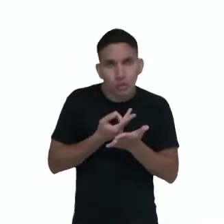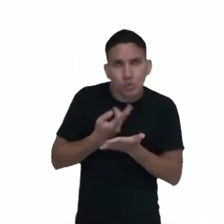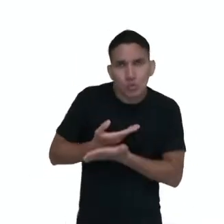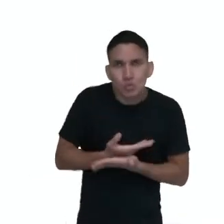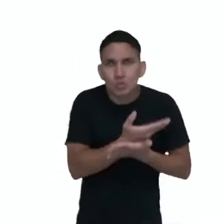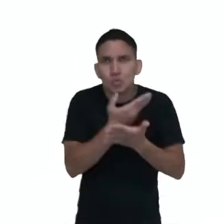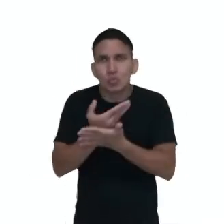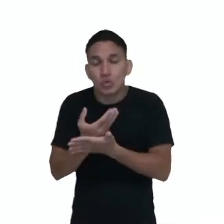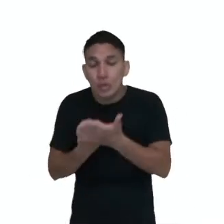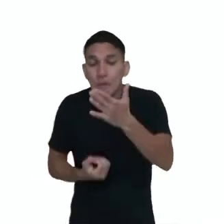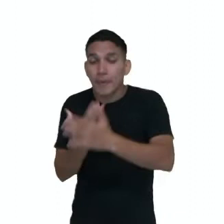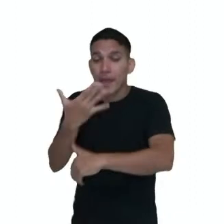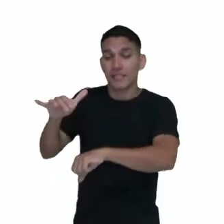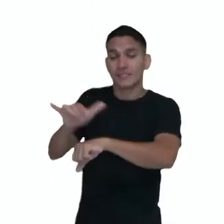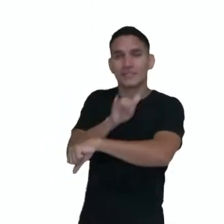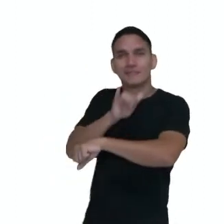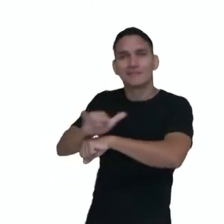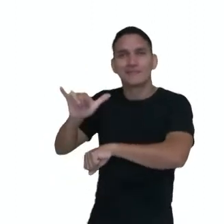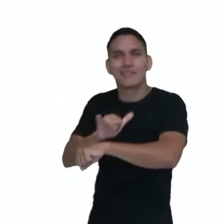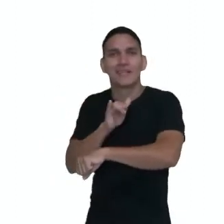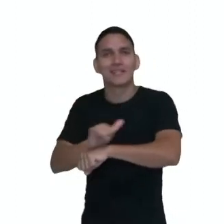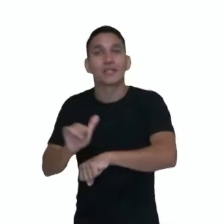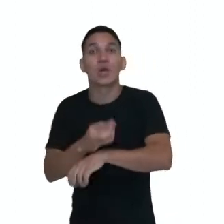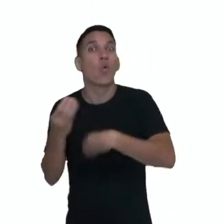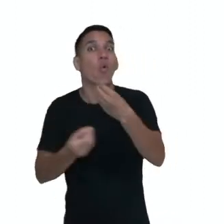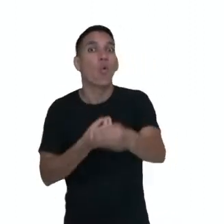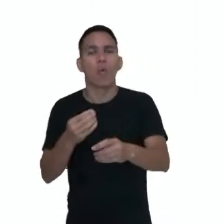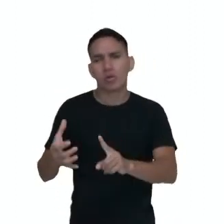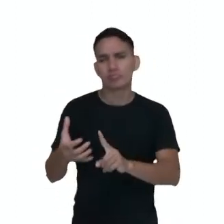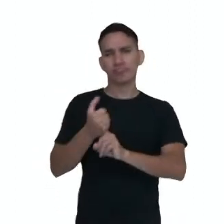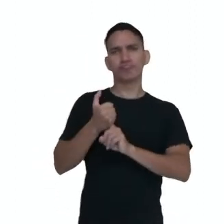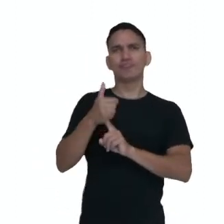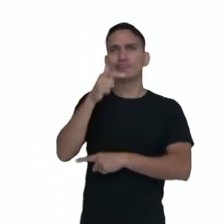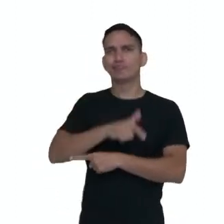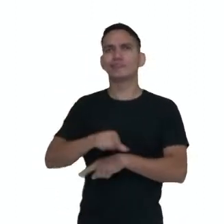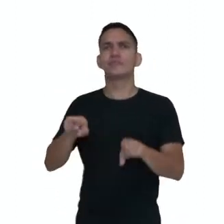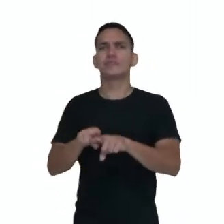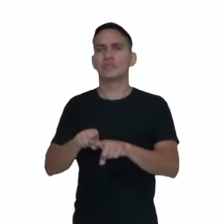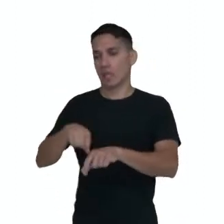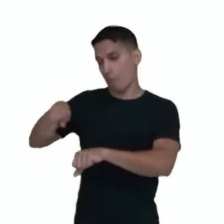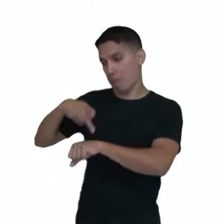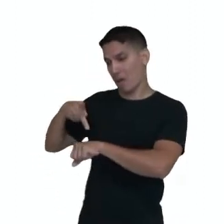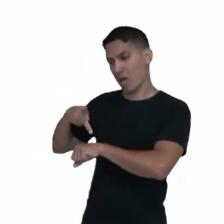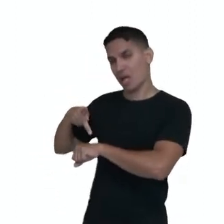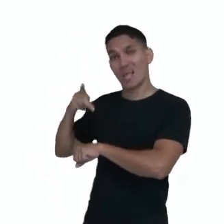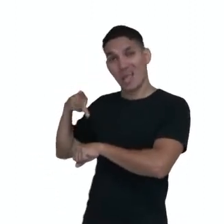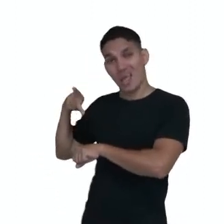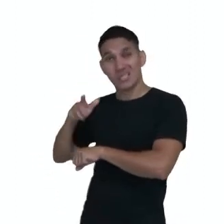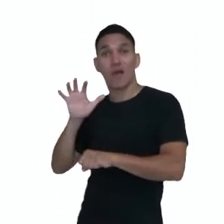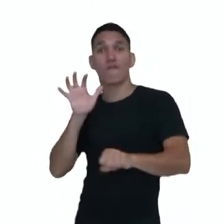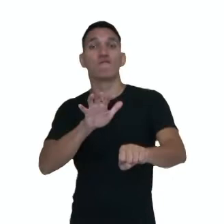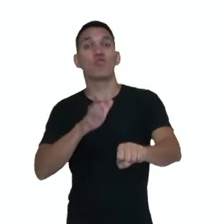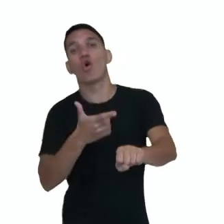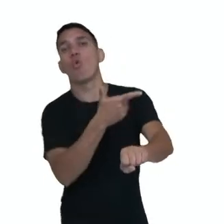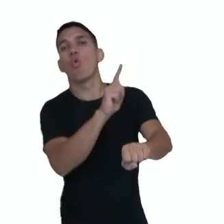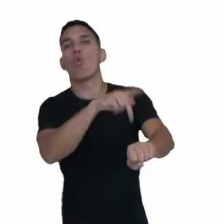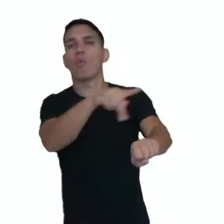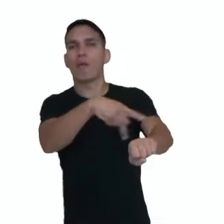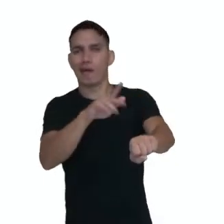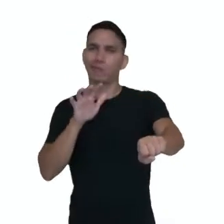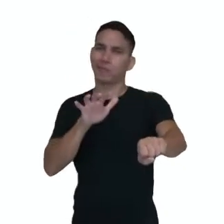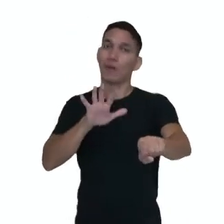criar estratégias, né, de dominação de uma nação sobre outra. É uma das formas de entender isso aqui. Mas